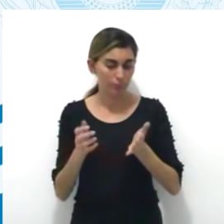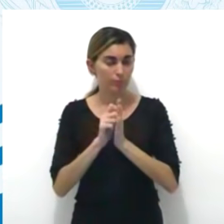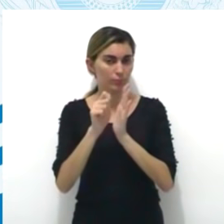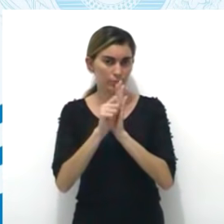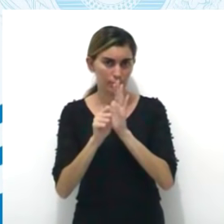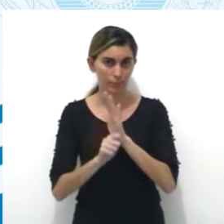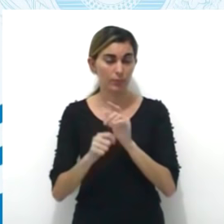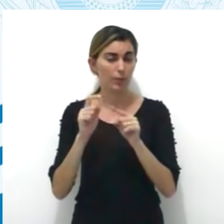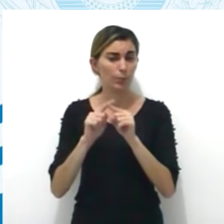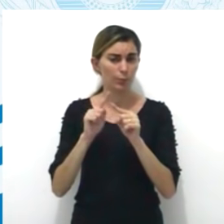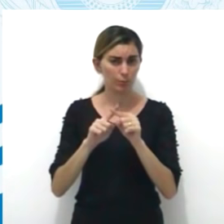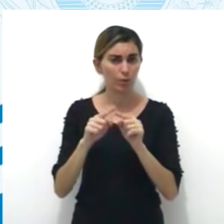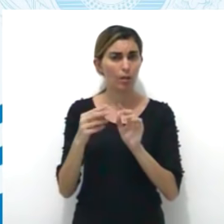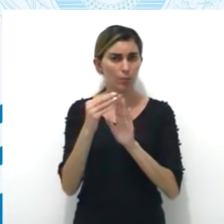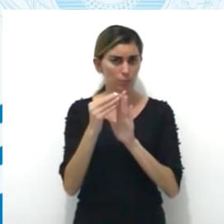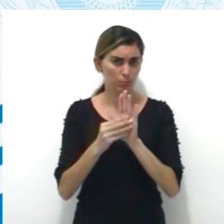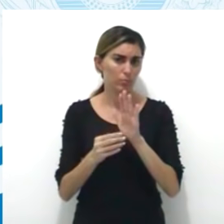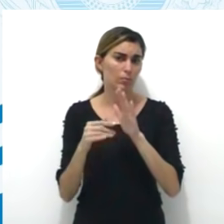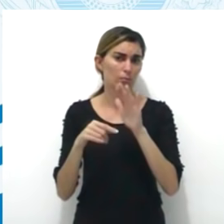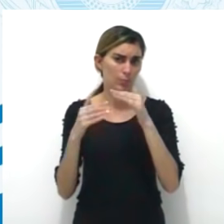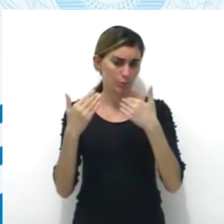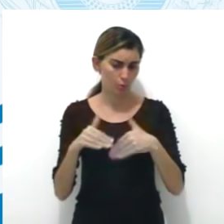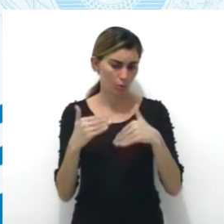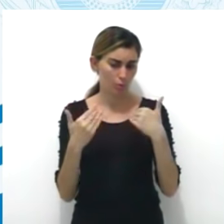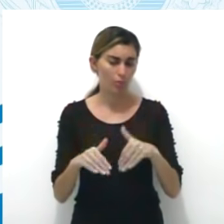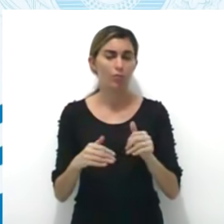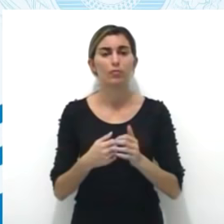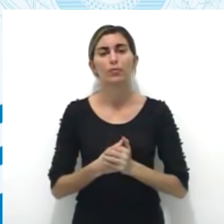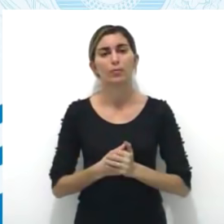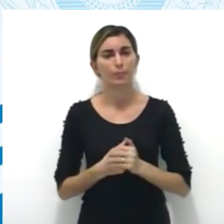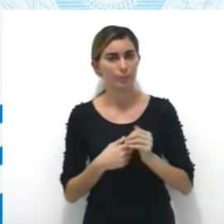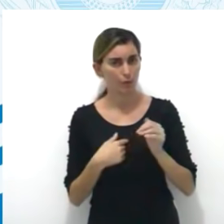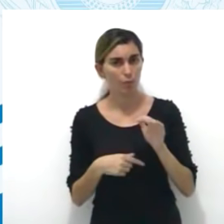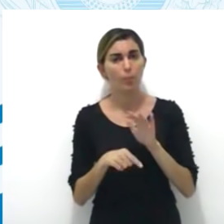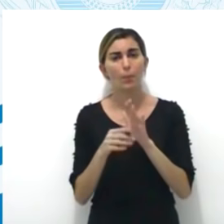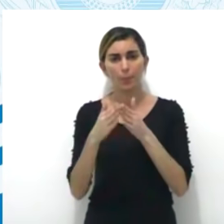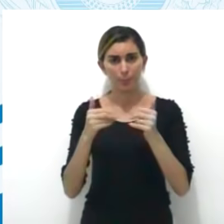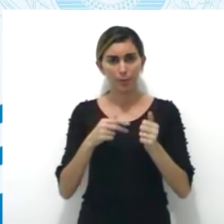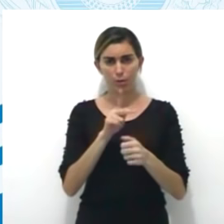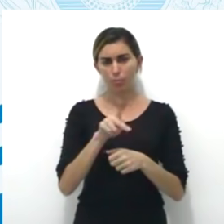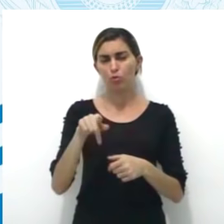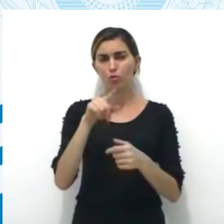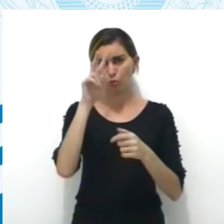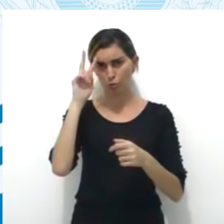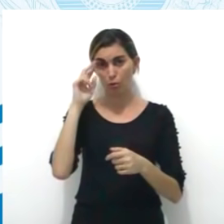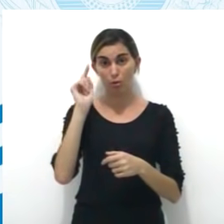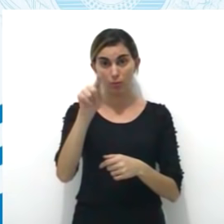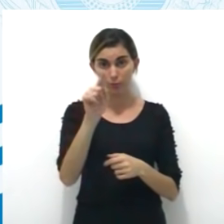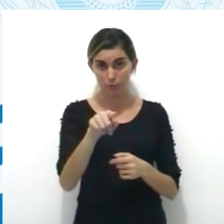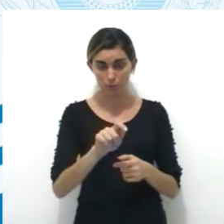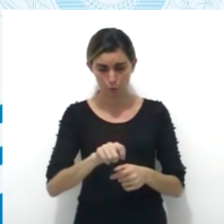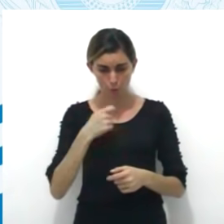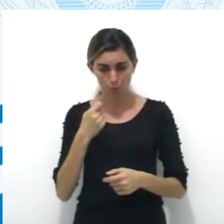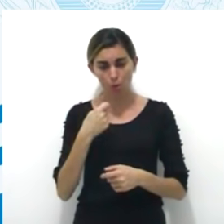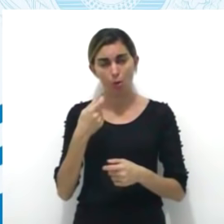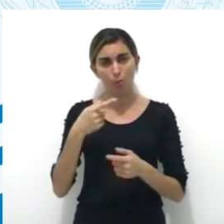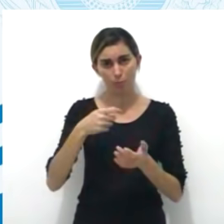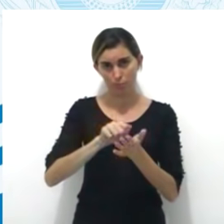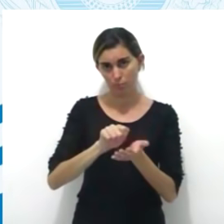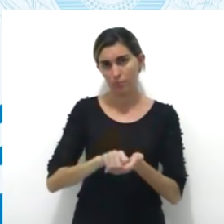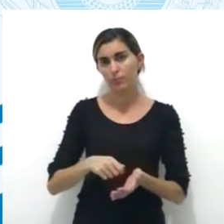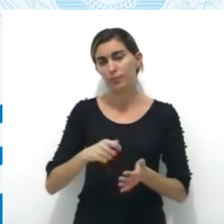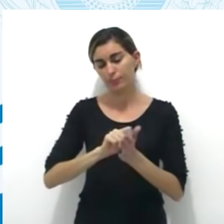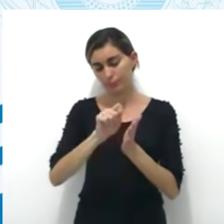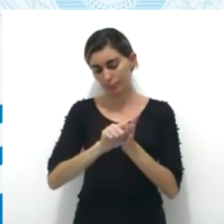agora, porque isso aí vai ser questão de prova. Vou pedir ao professor de história de vocês para cobrar isso de vocês.